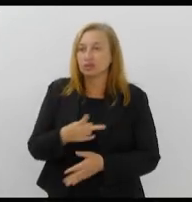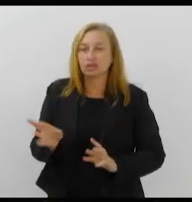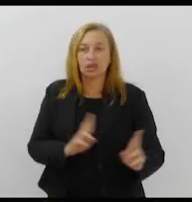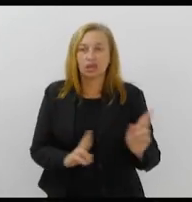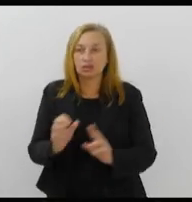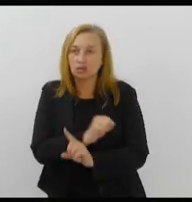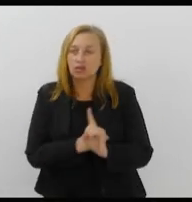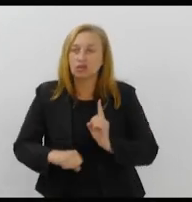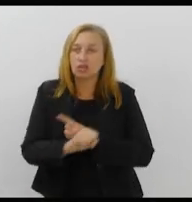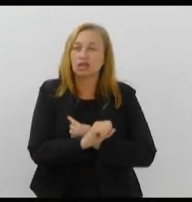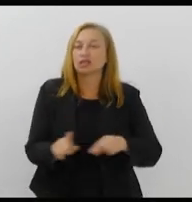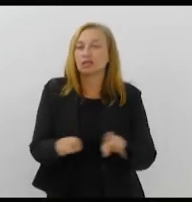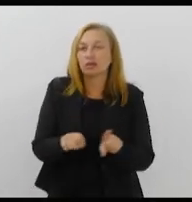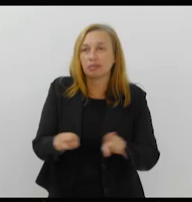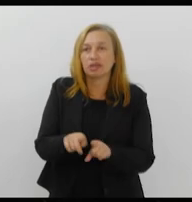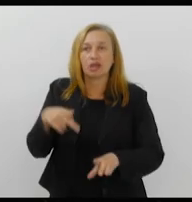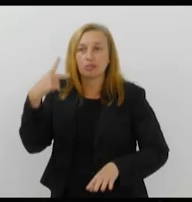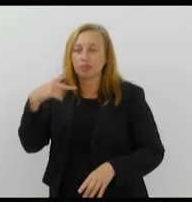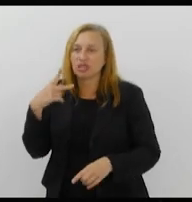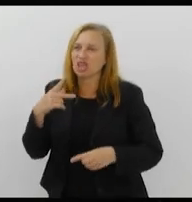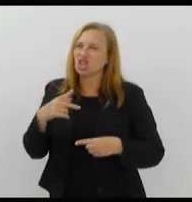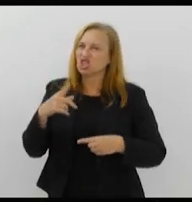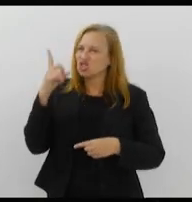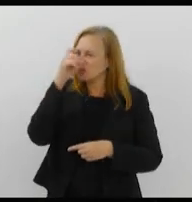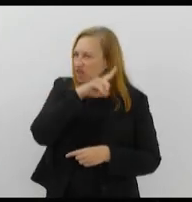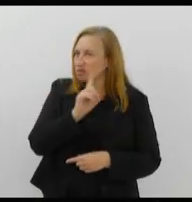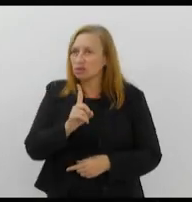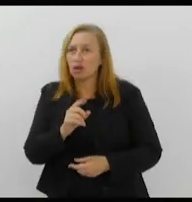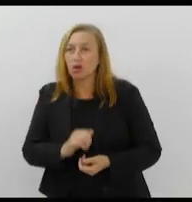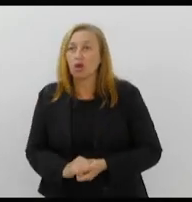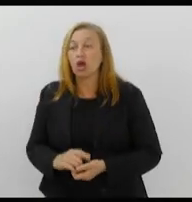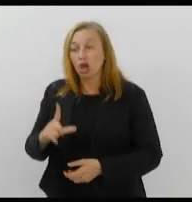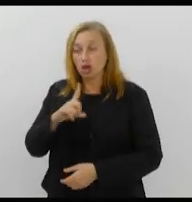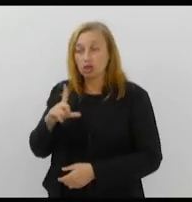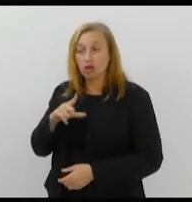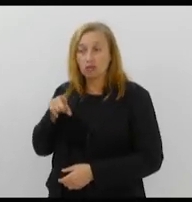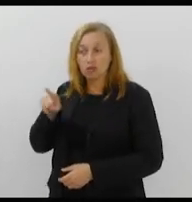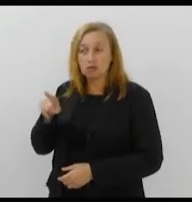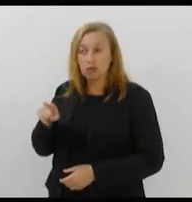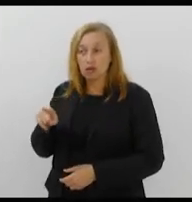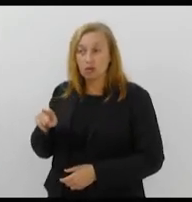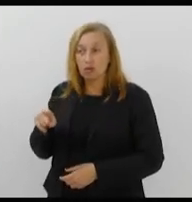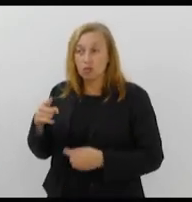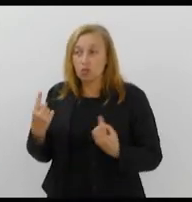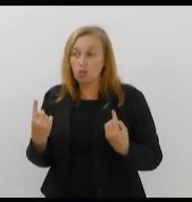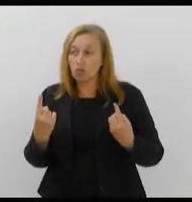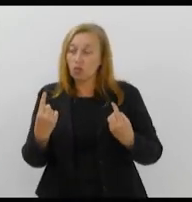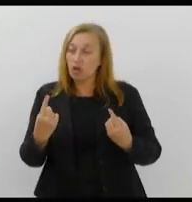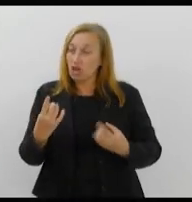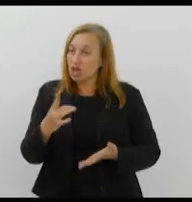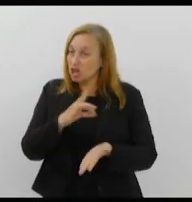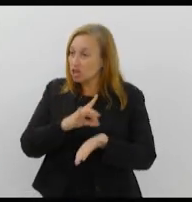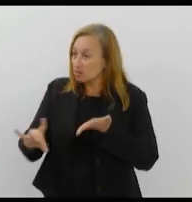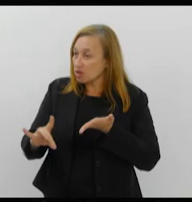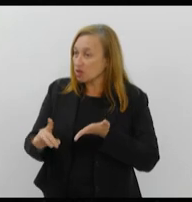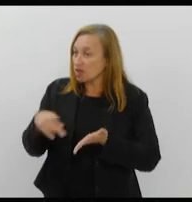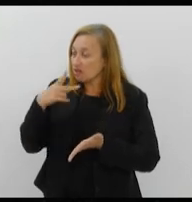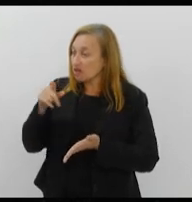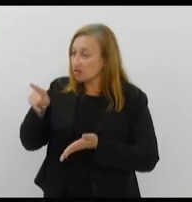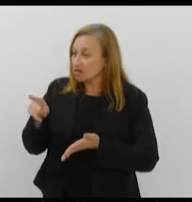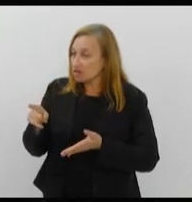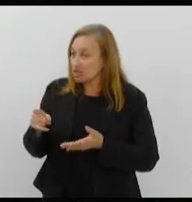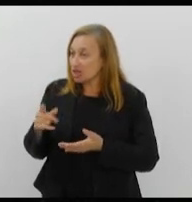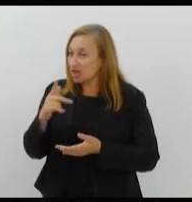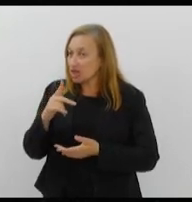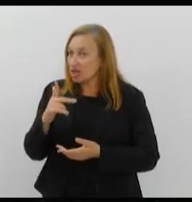sociais. Então, não é difícil. Eu tenho você como oponente e eu digo que você é o diabo,